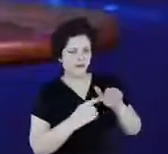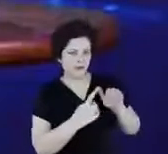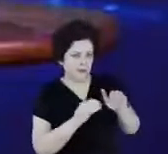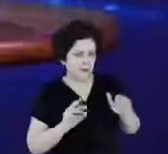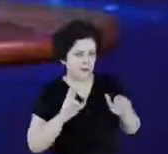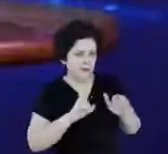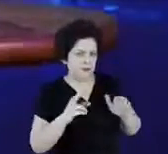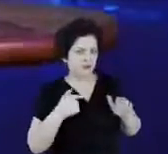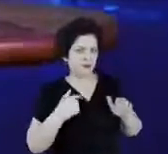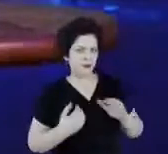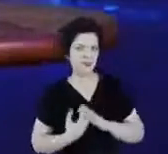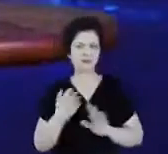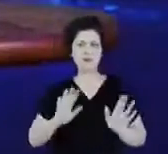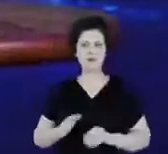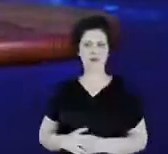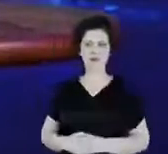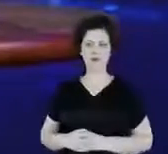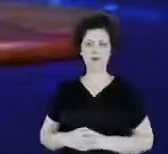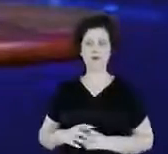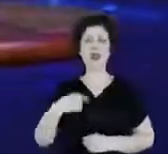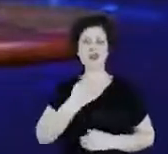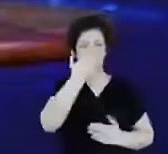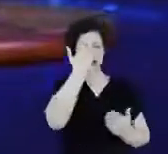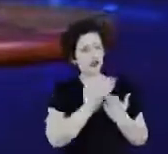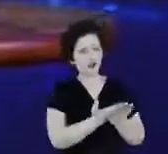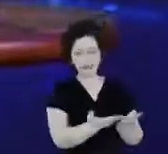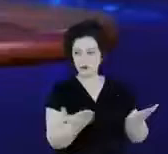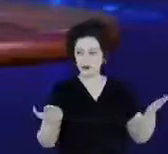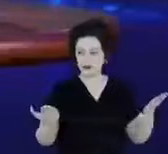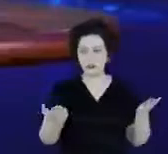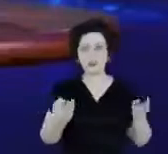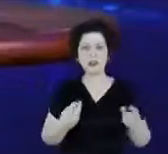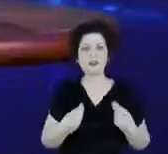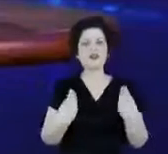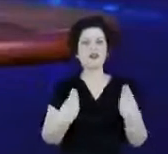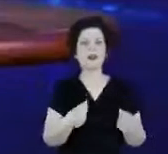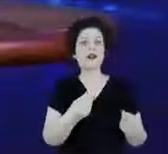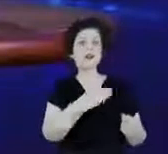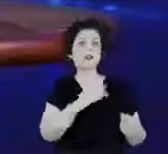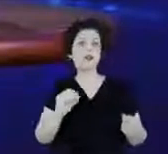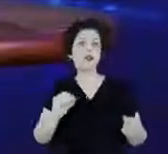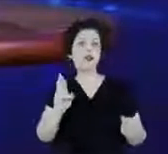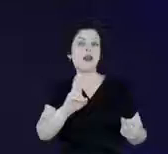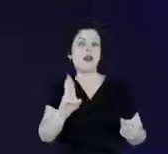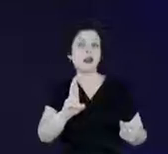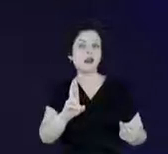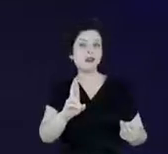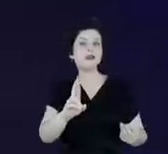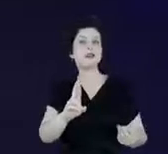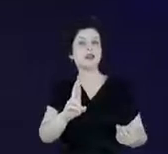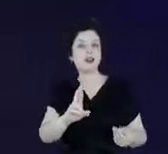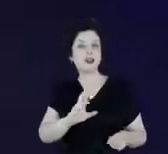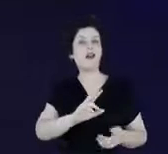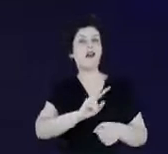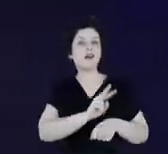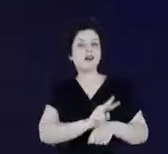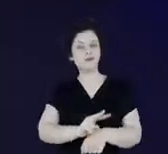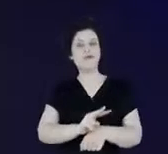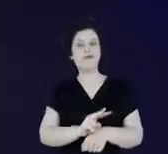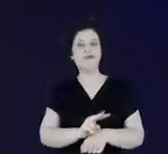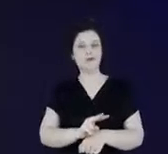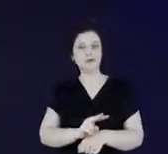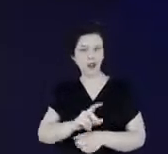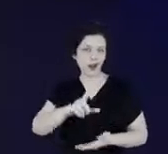conta que eu tô querendo a gente falou cliente a gente confiar tanto em você que a gente vai te dar sem Hi de crédito pra gente inverteu a ordem do lançamento de produto